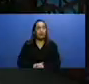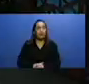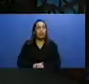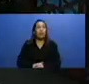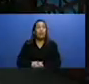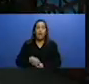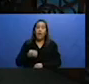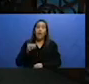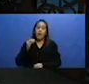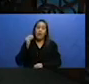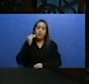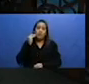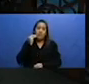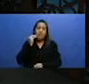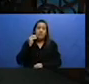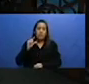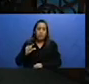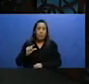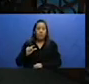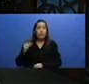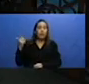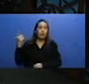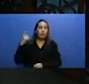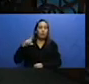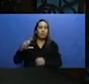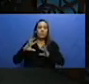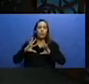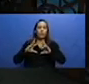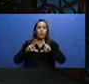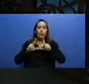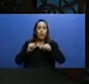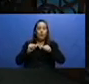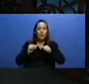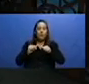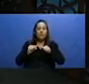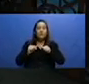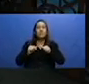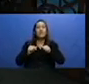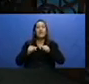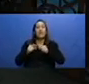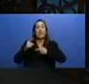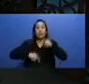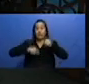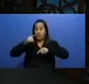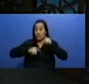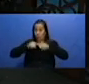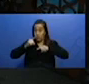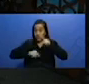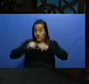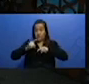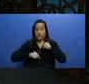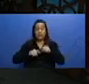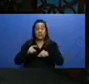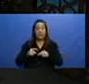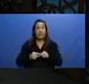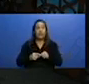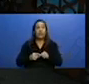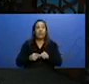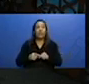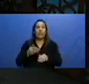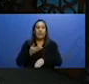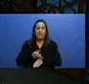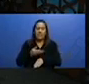É pouco provável que a Alice ganhe todas as competições de que participar. E aí? Se ela vai lá e